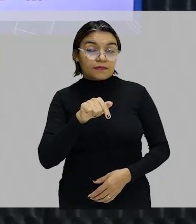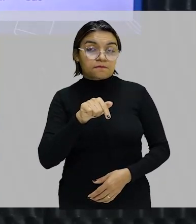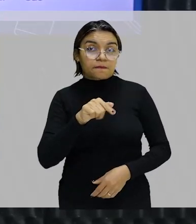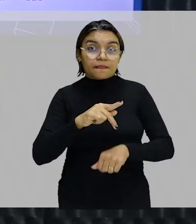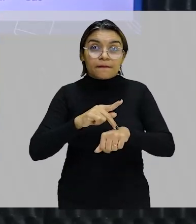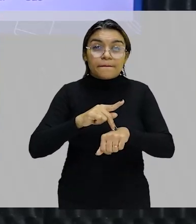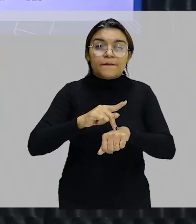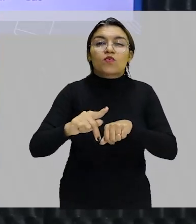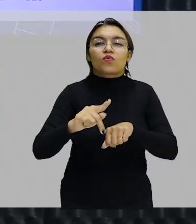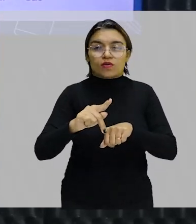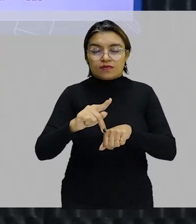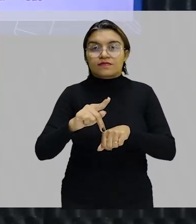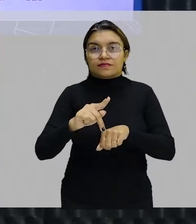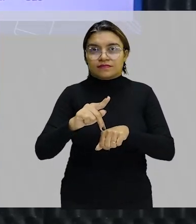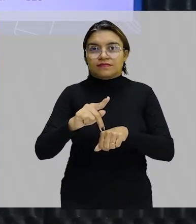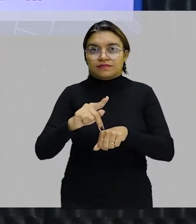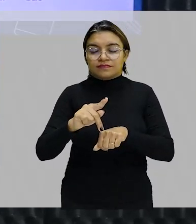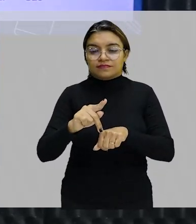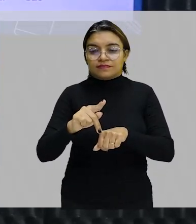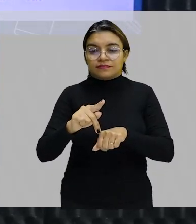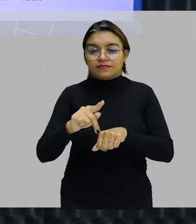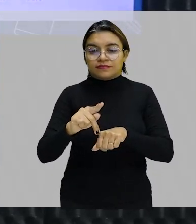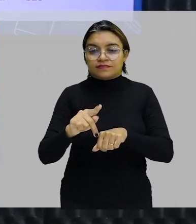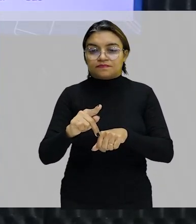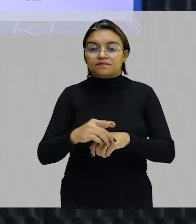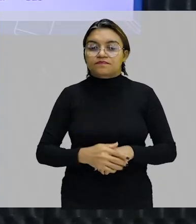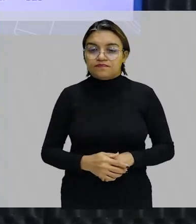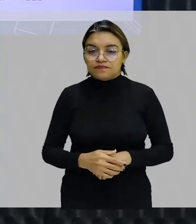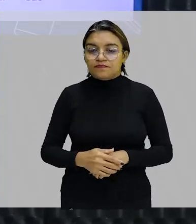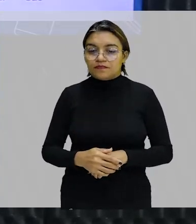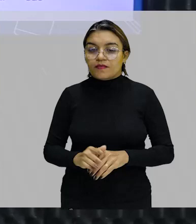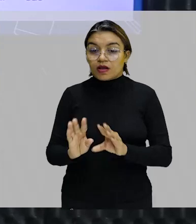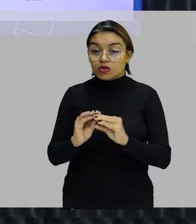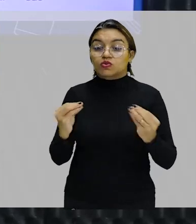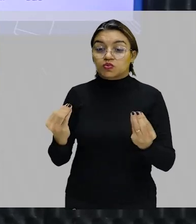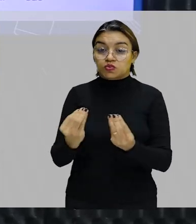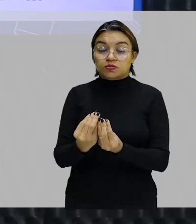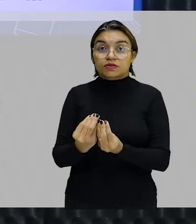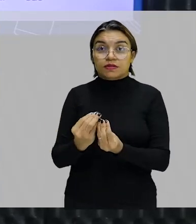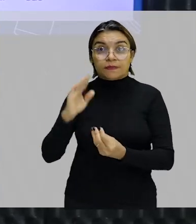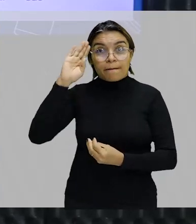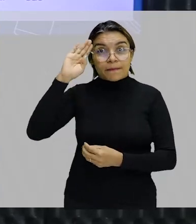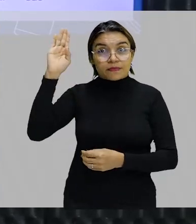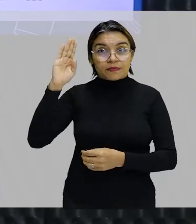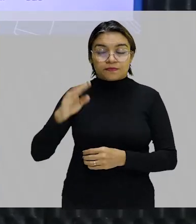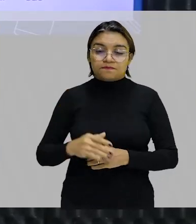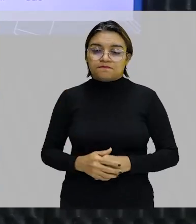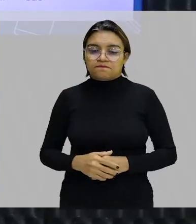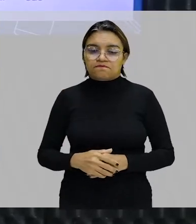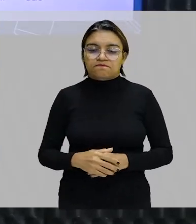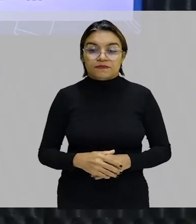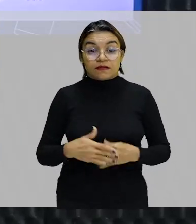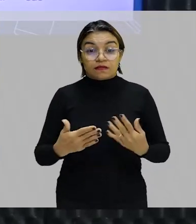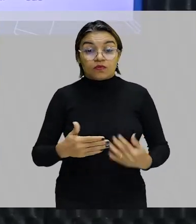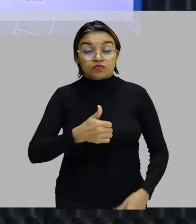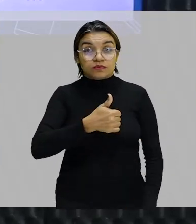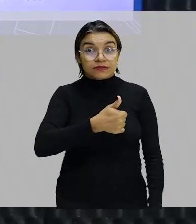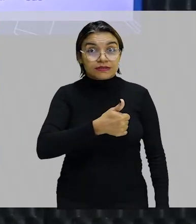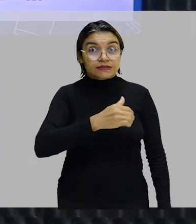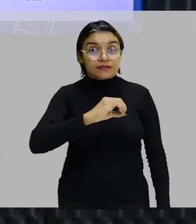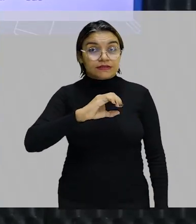o que nos interessa, é a substância principal, certo? Aí, dos 100